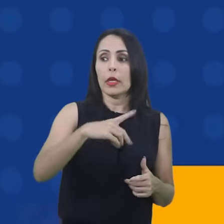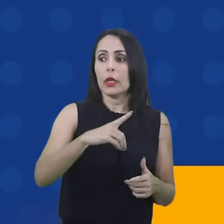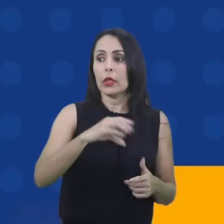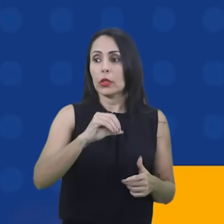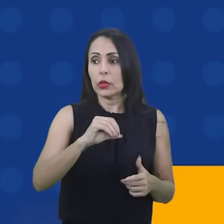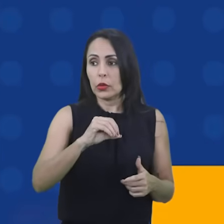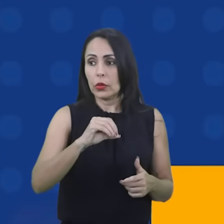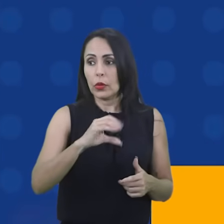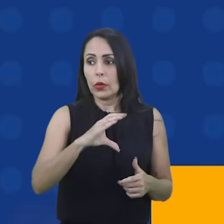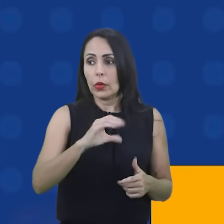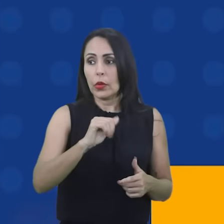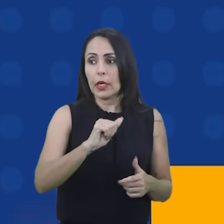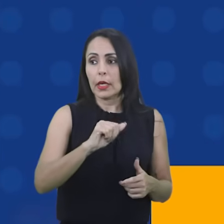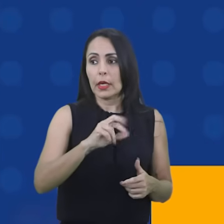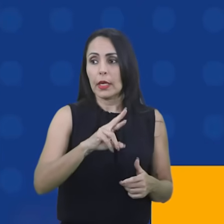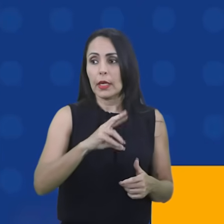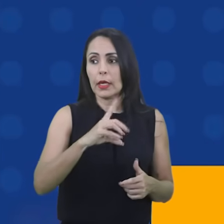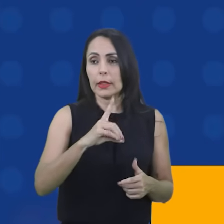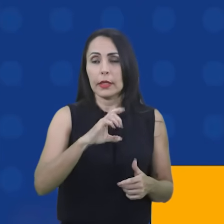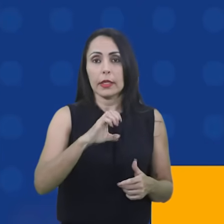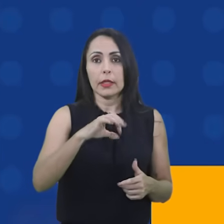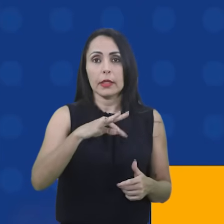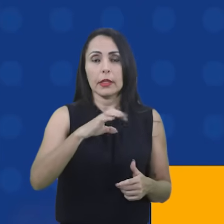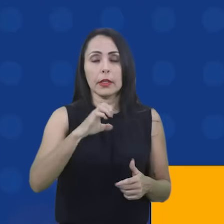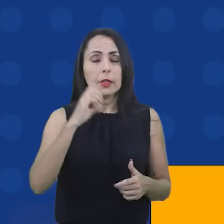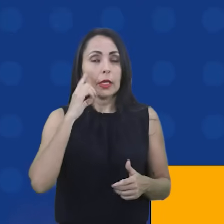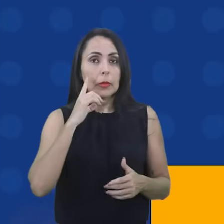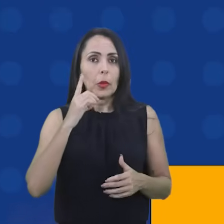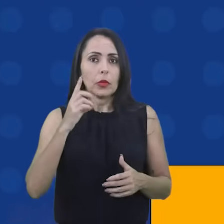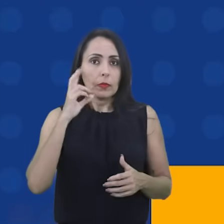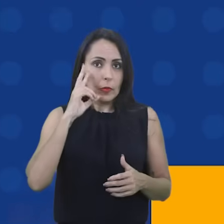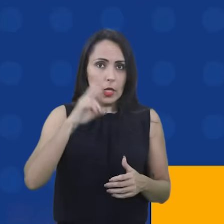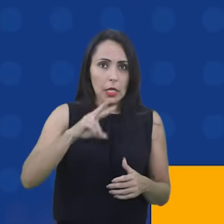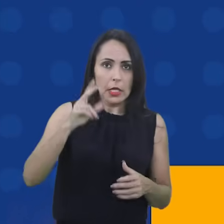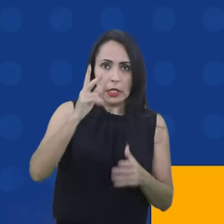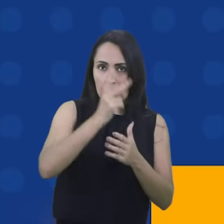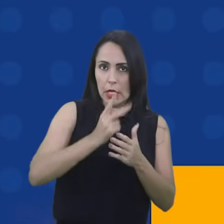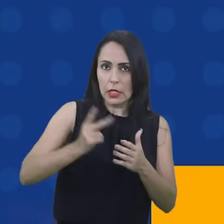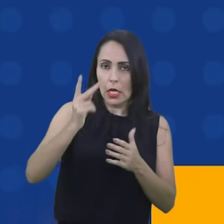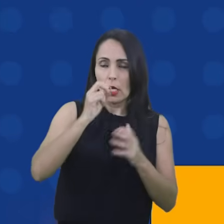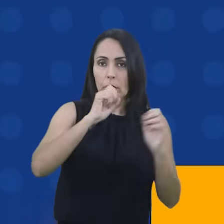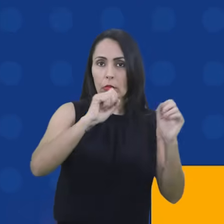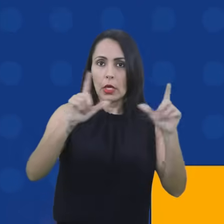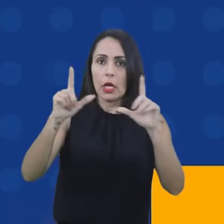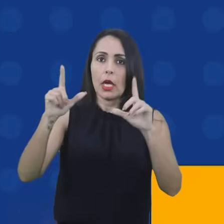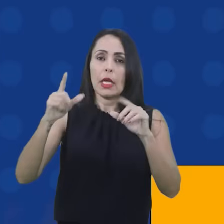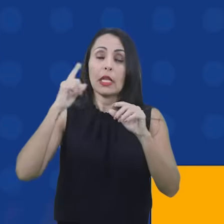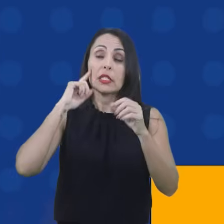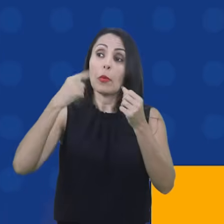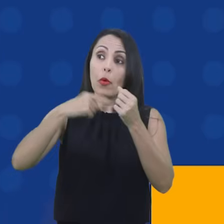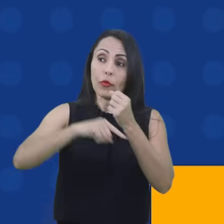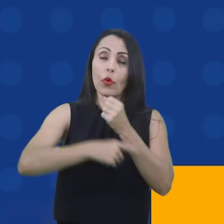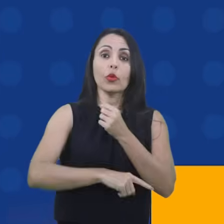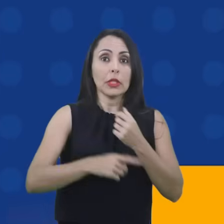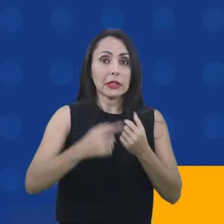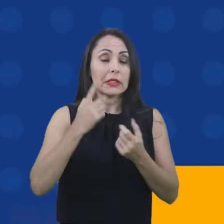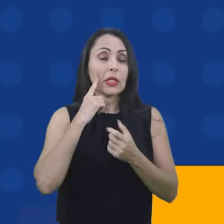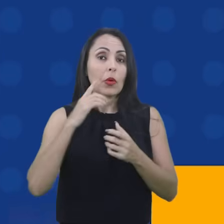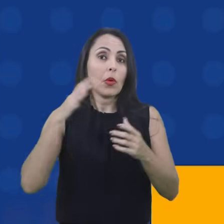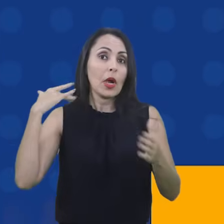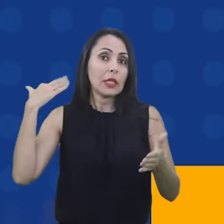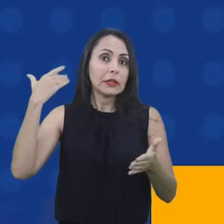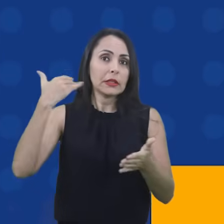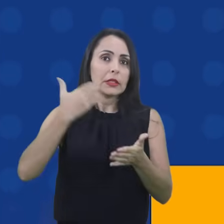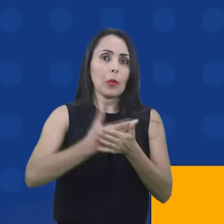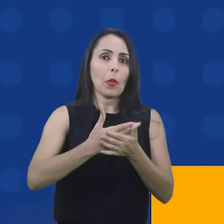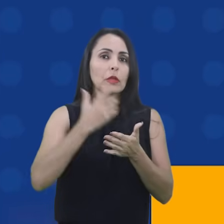endocardite bacteriana, né, como vocês podem ver naquela imagem anterior, né, a cárie ela pode se aprofundar, atingindo aí a polpa